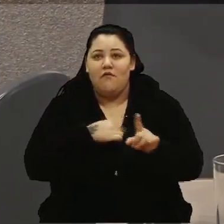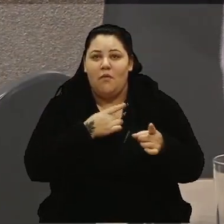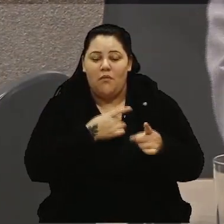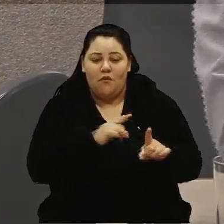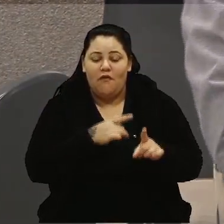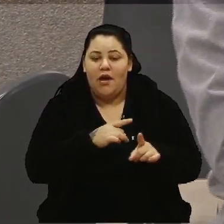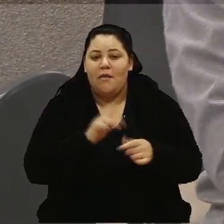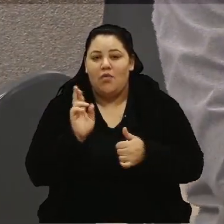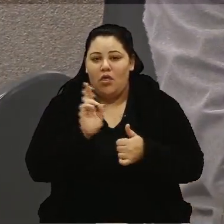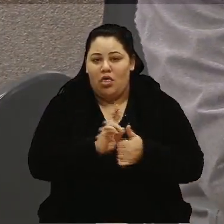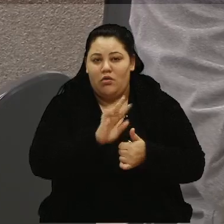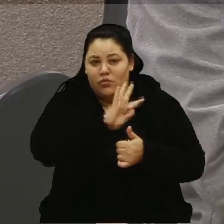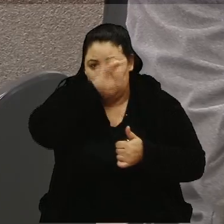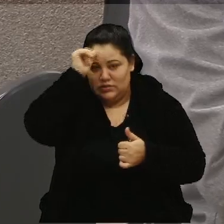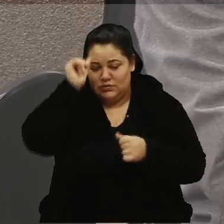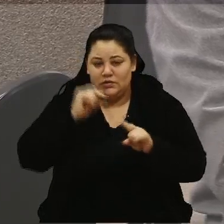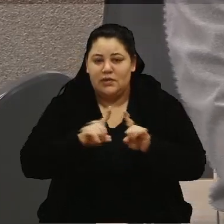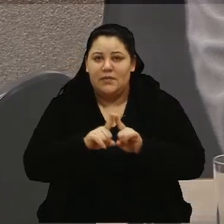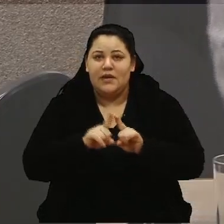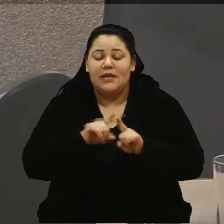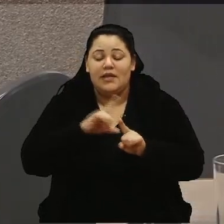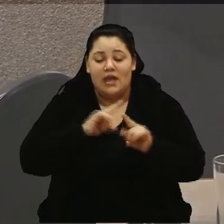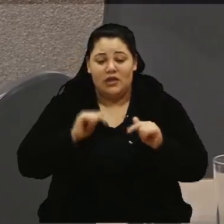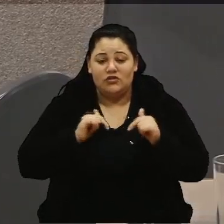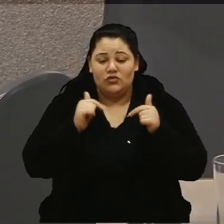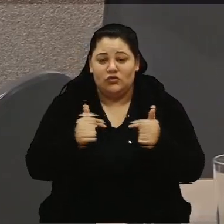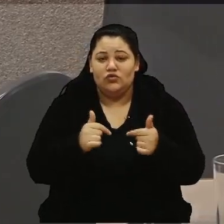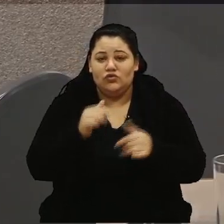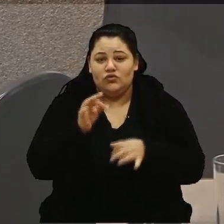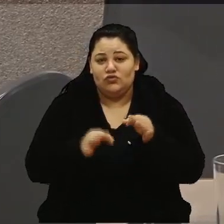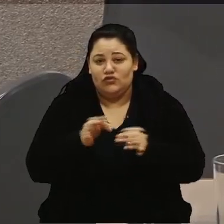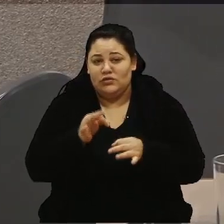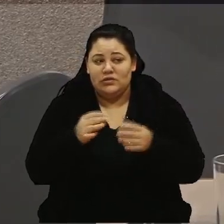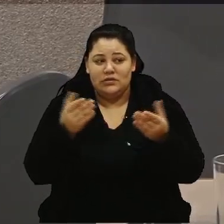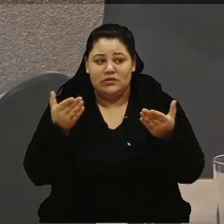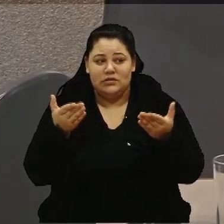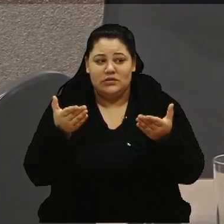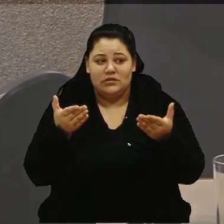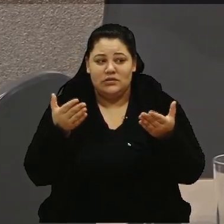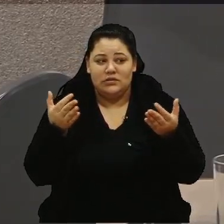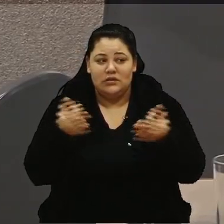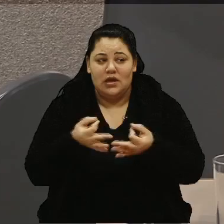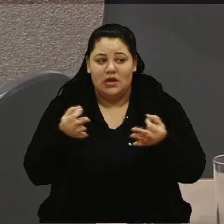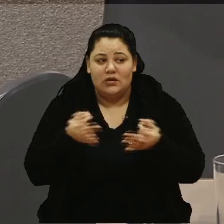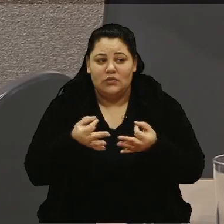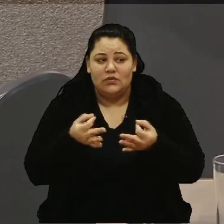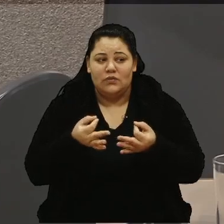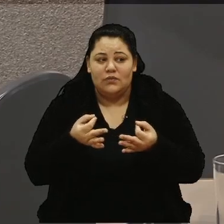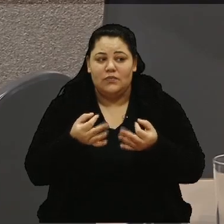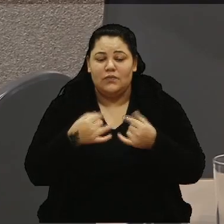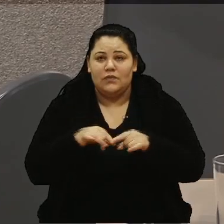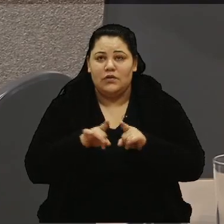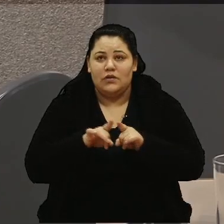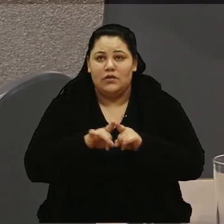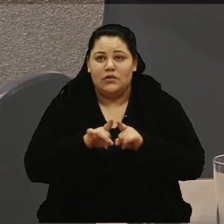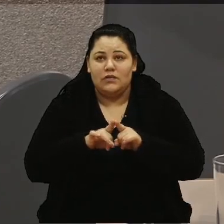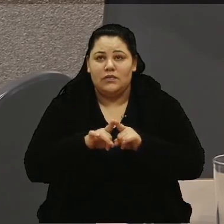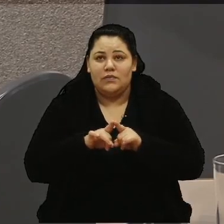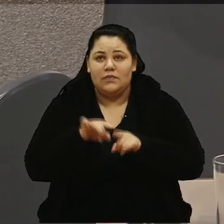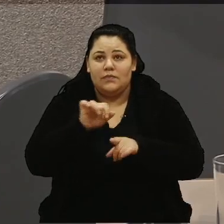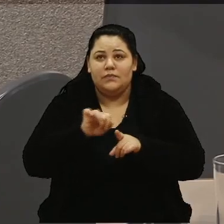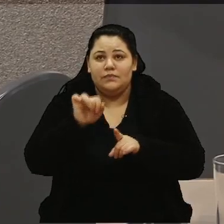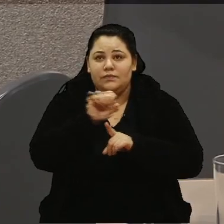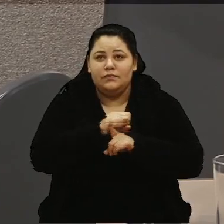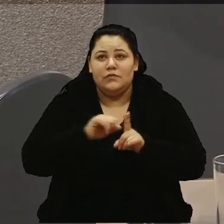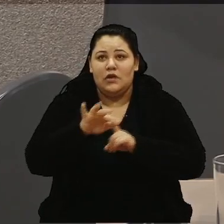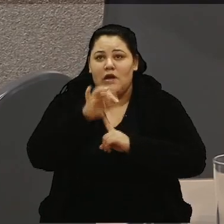do município que tome as medidas judiciais em relação às mentiras que foram faladas aqui, se forem para as redes sociais. Eu acho que é